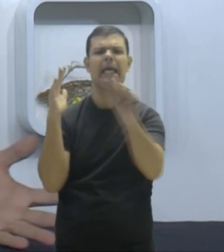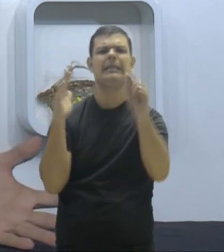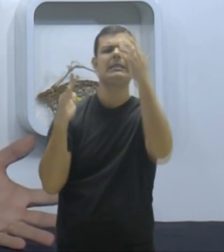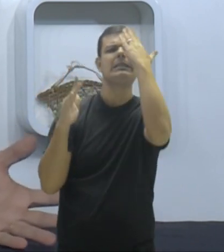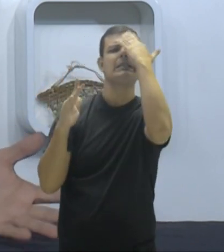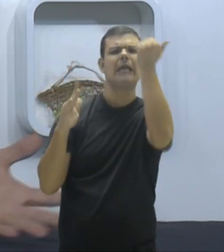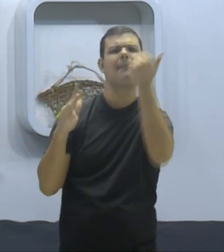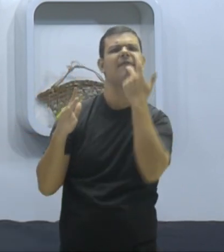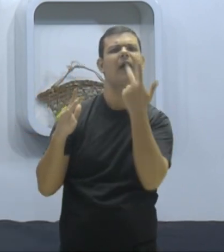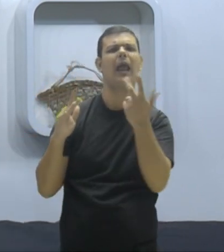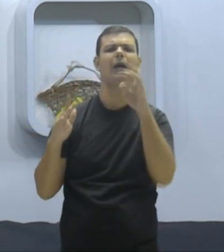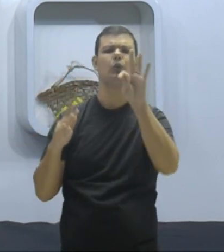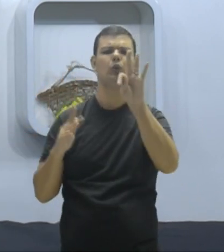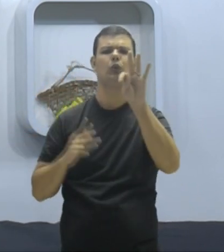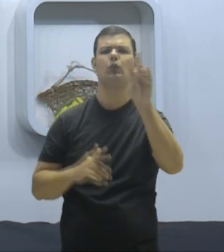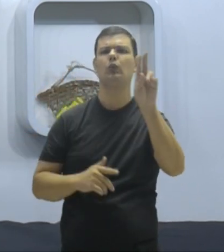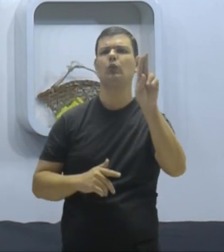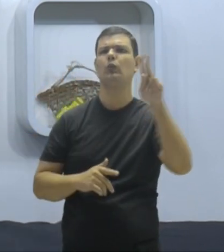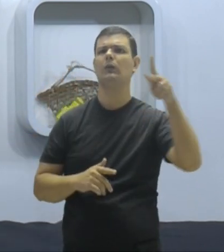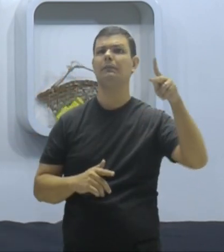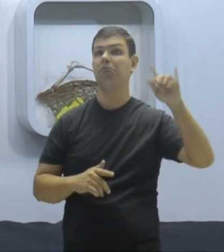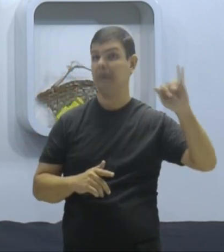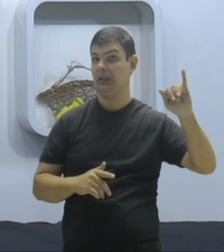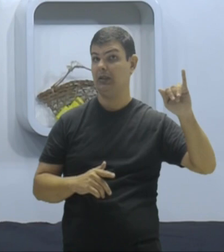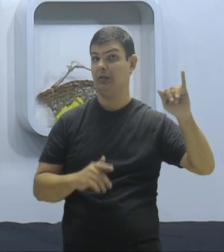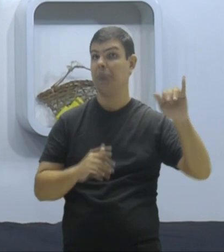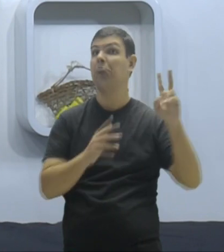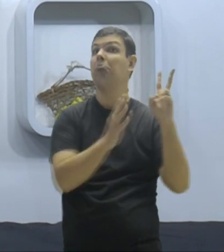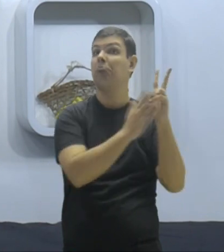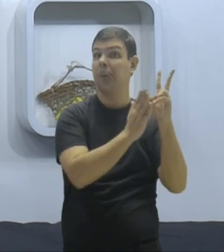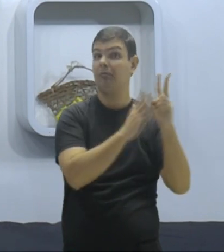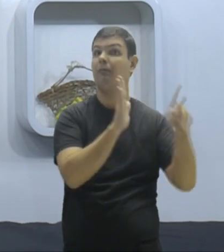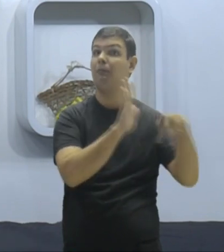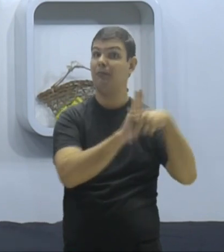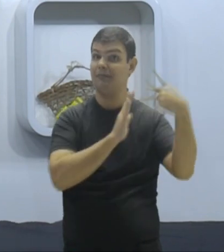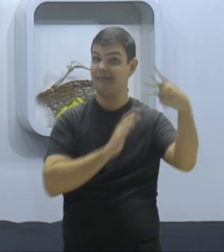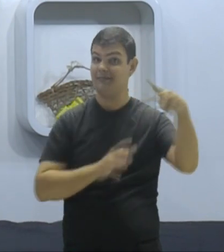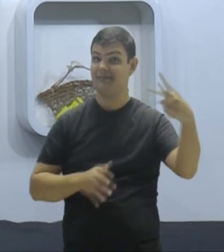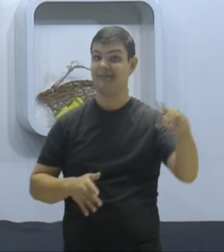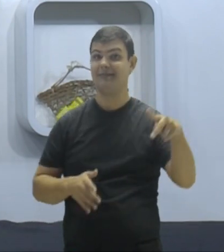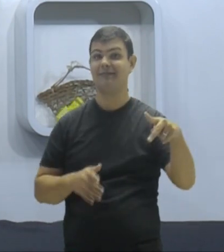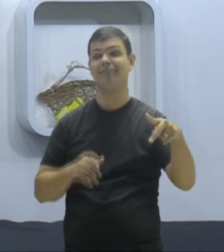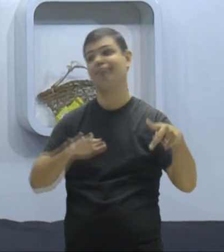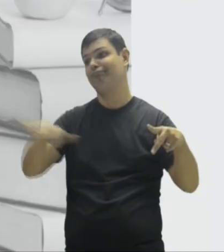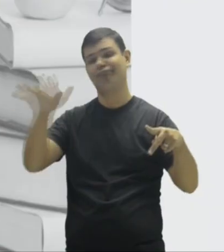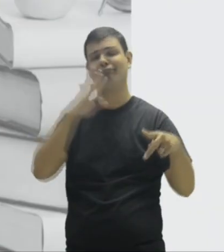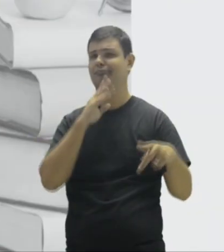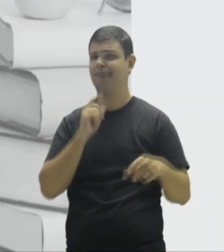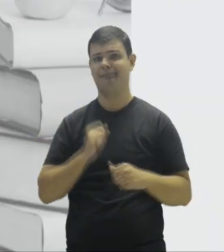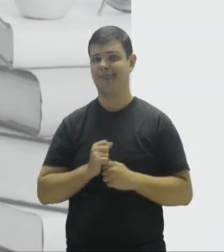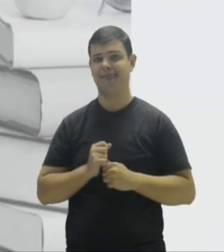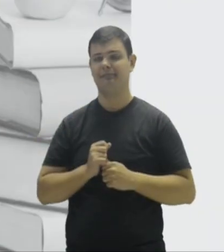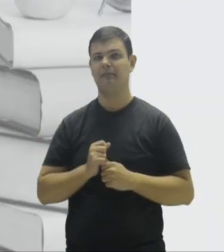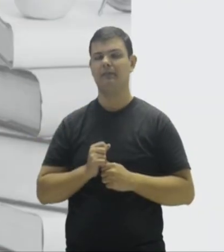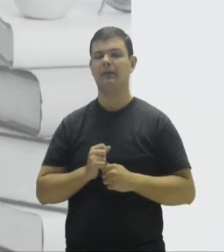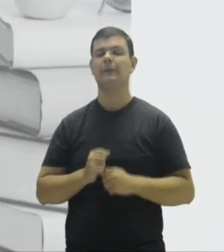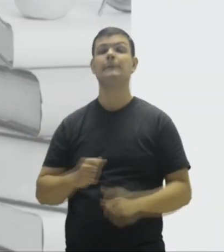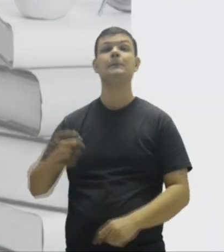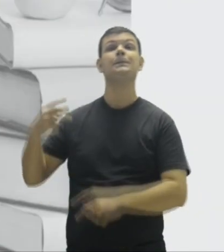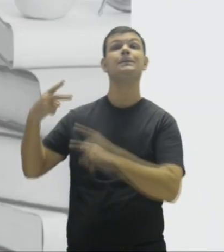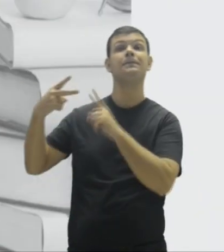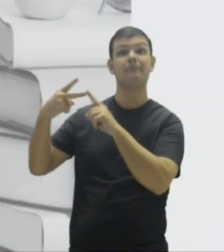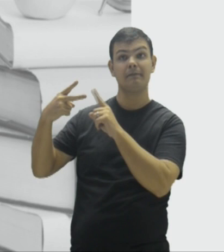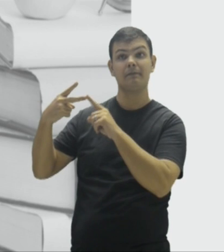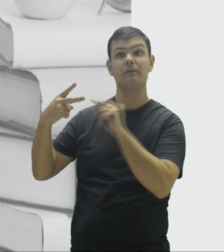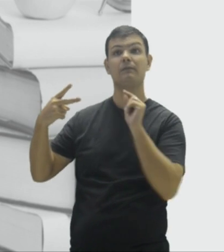conhece a língua tupi-guarani? Pouca gente conhece, né? Segundo ponto, que faz parte da nossa